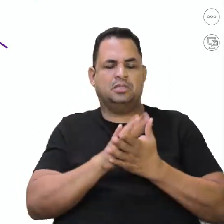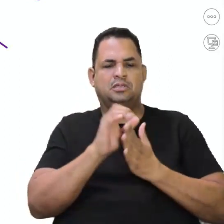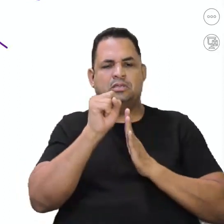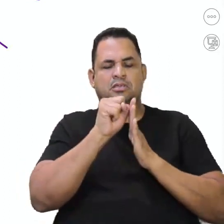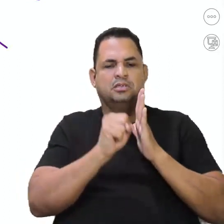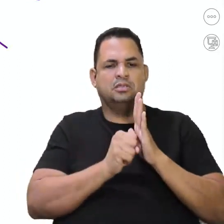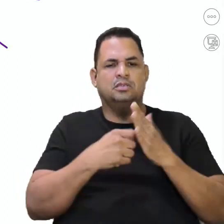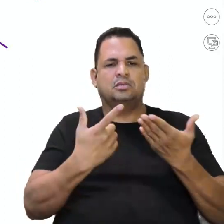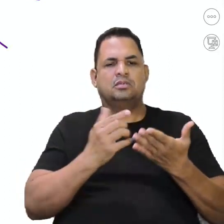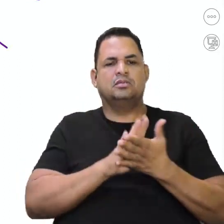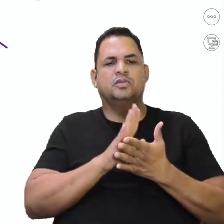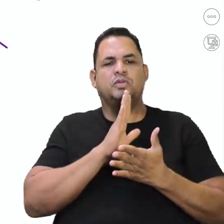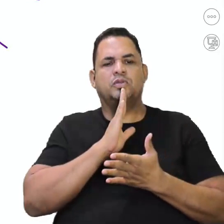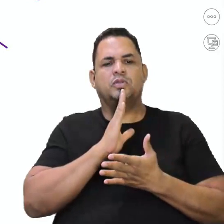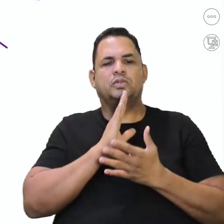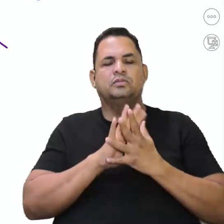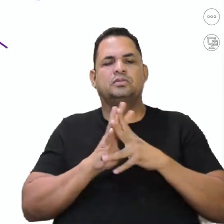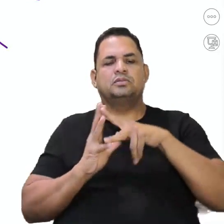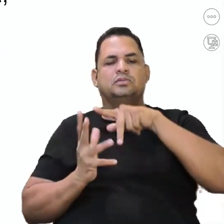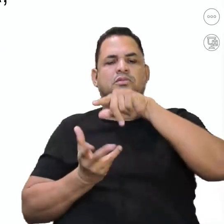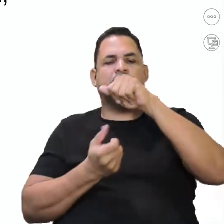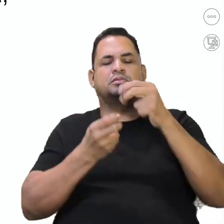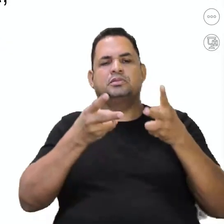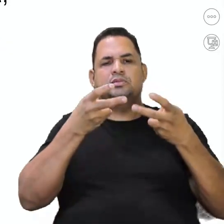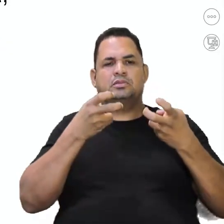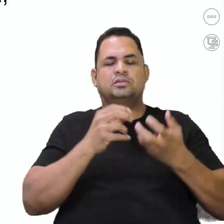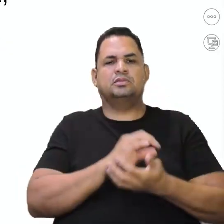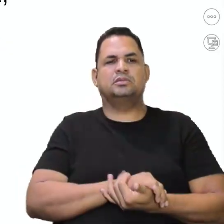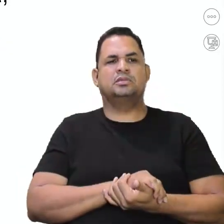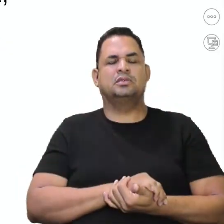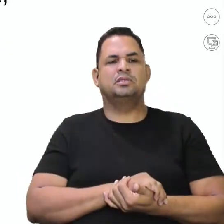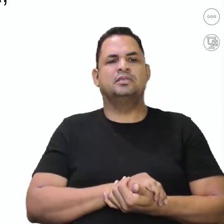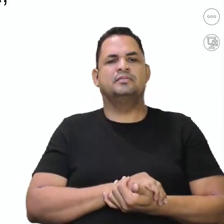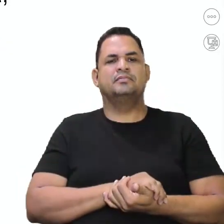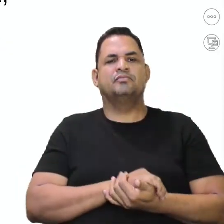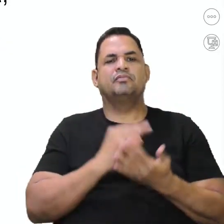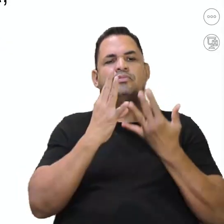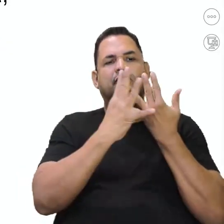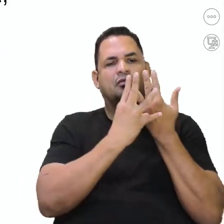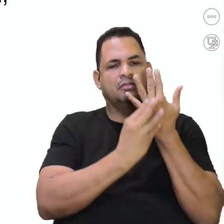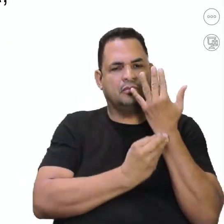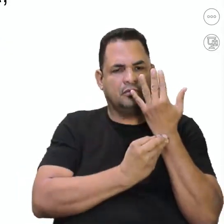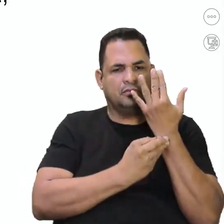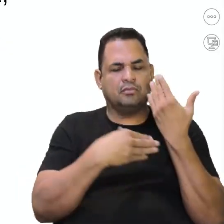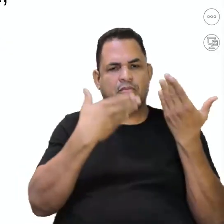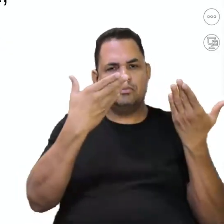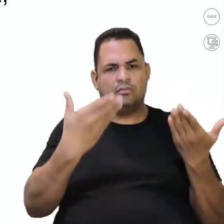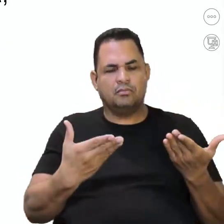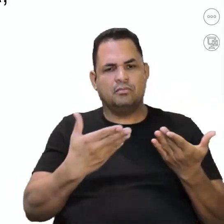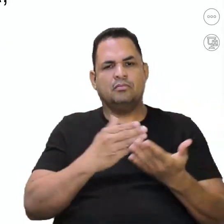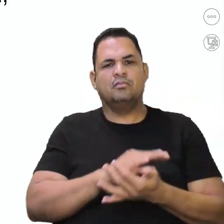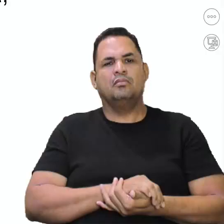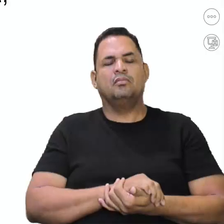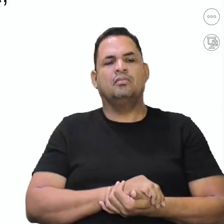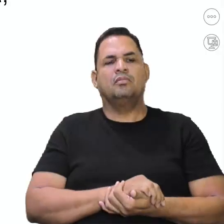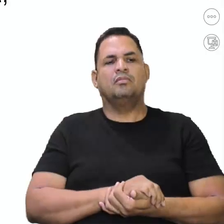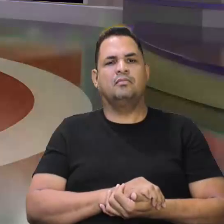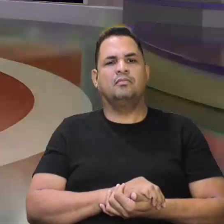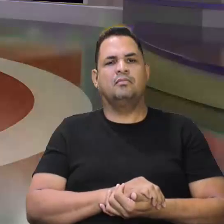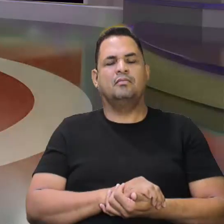usando o meu conhecimento de mundo, certo? E aí essas são as nossas